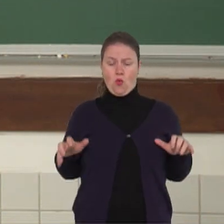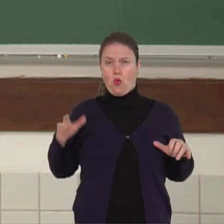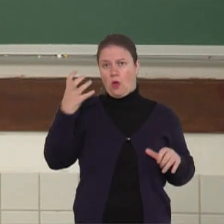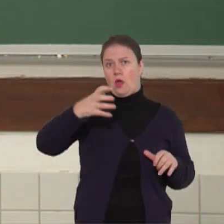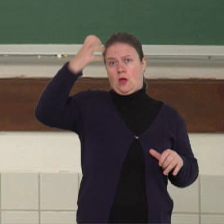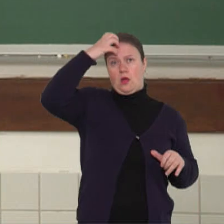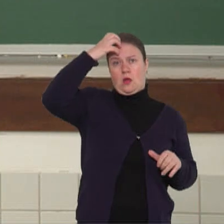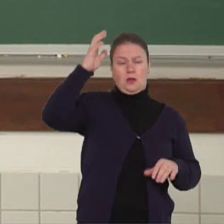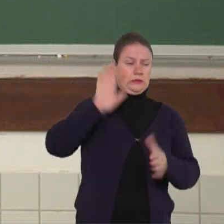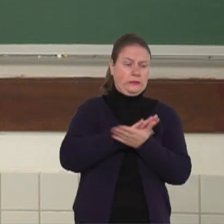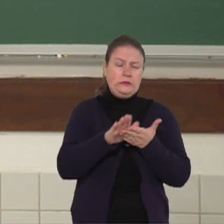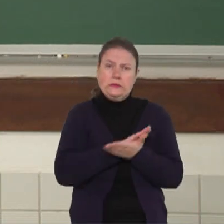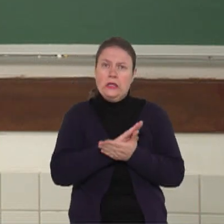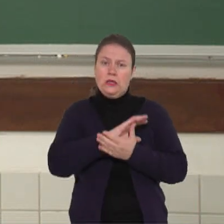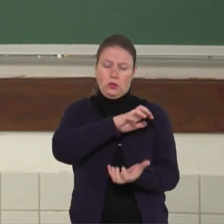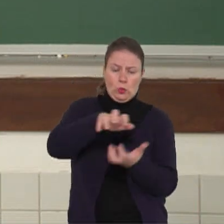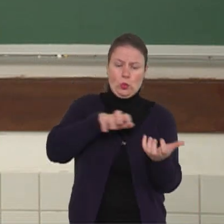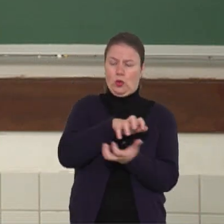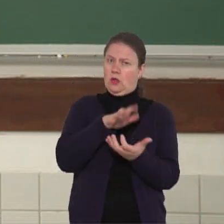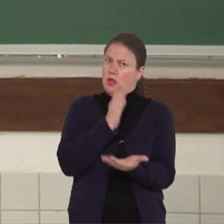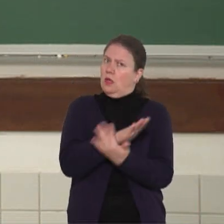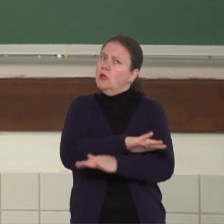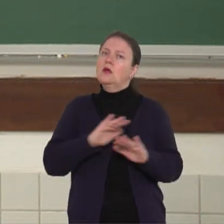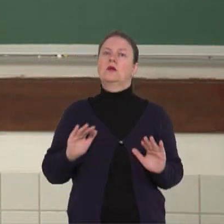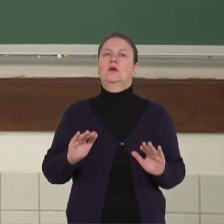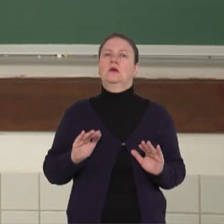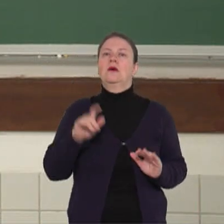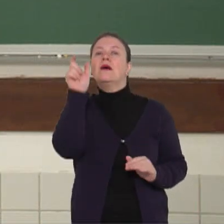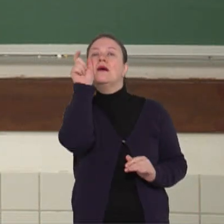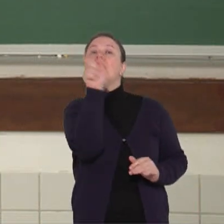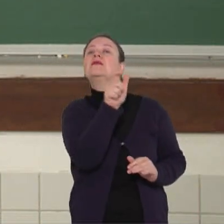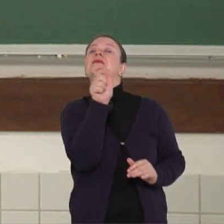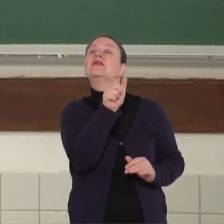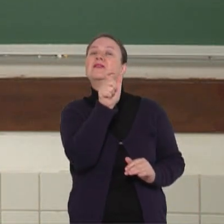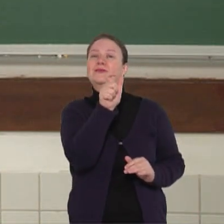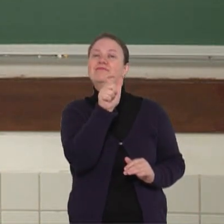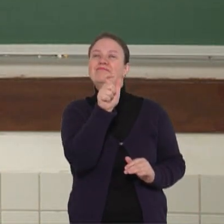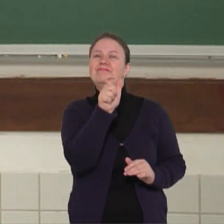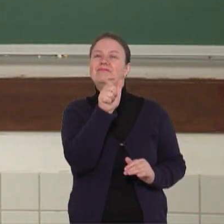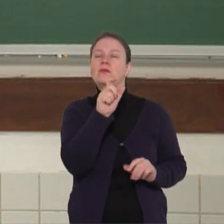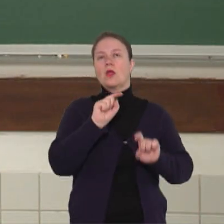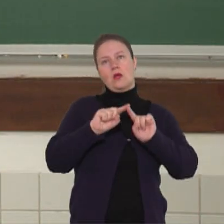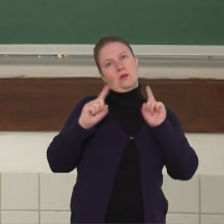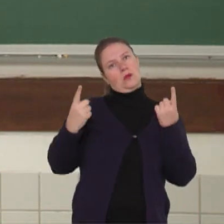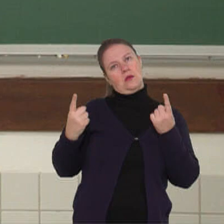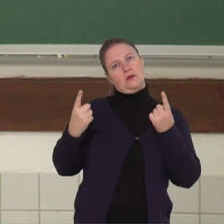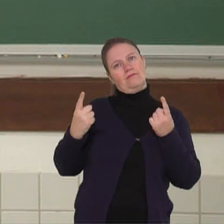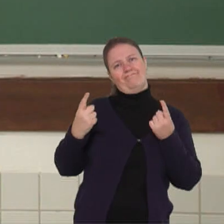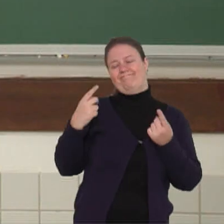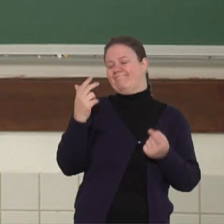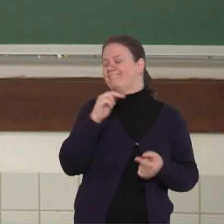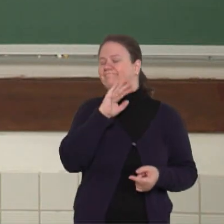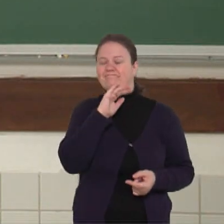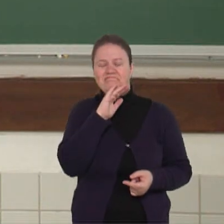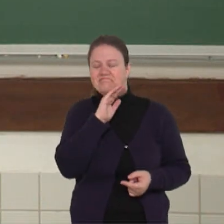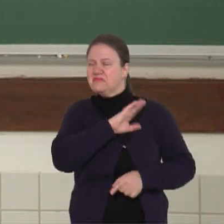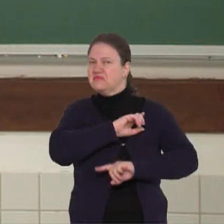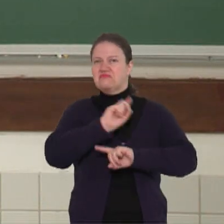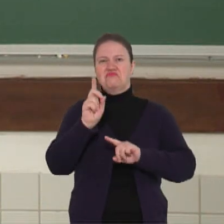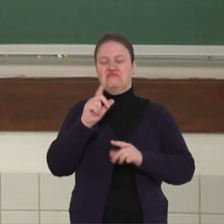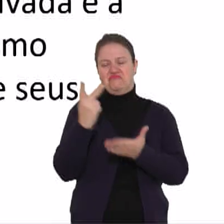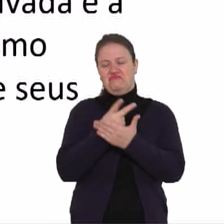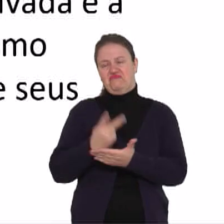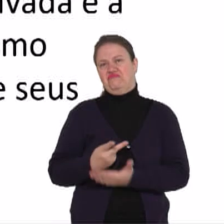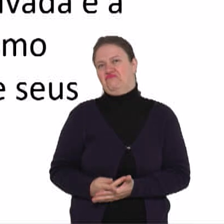de conspiração, nada de revolução. Então essa era a ideia. Tá? Só que é claro que isso não deu certo, né? Os